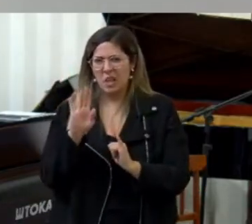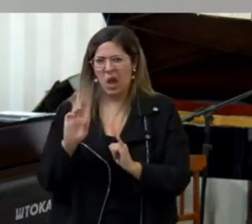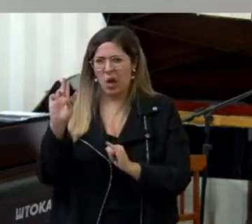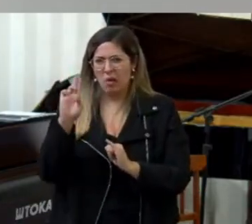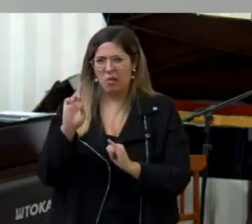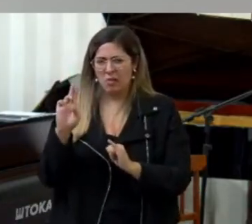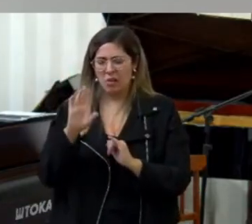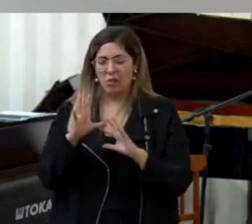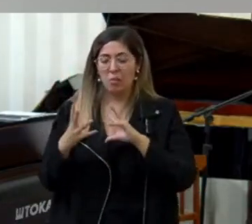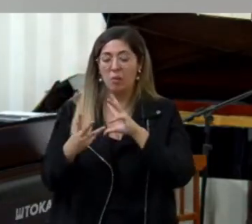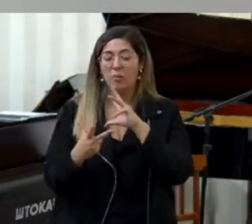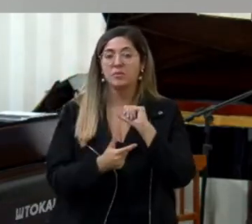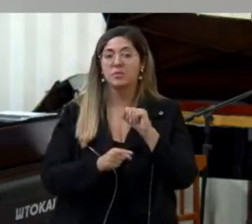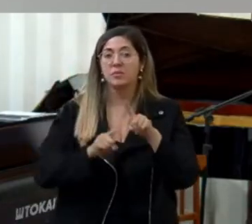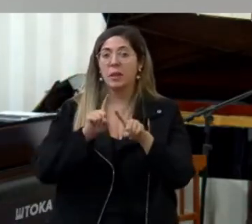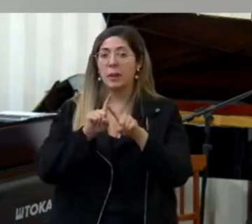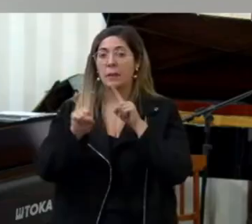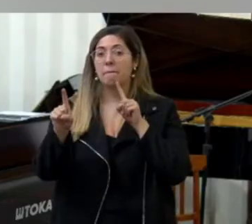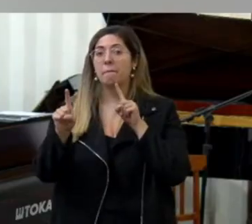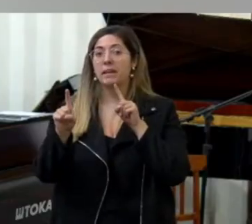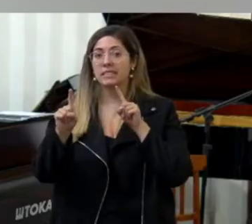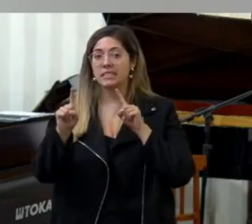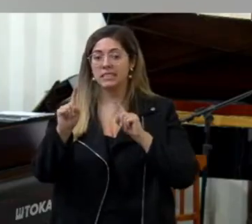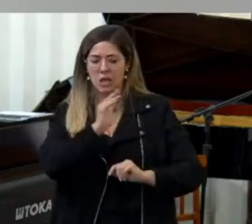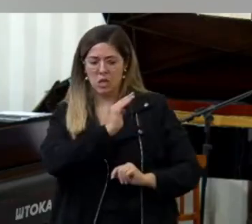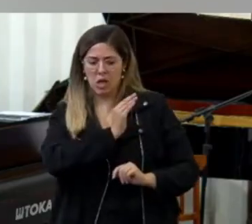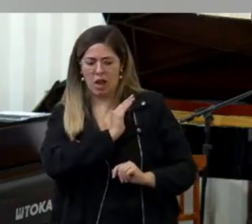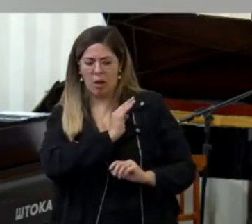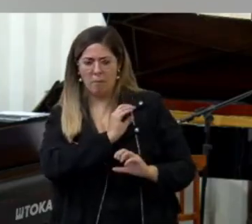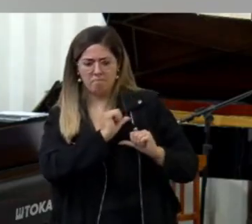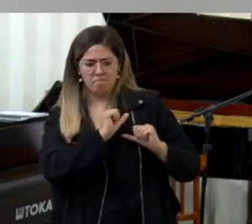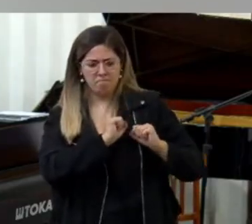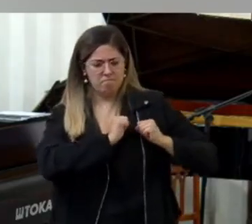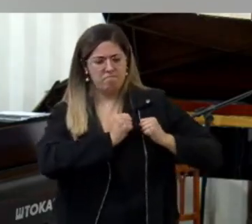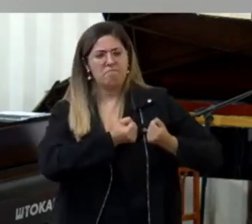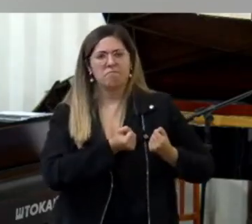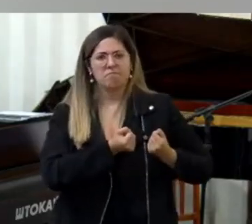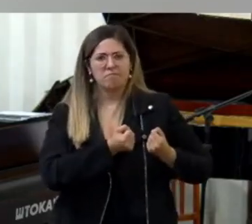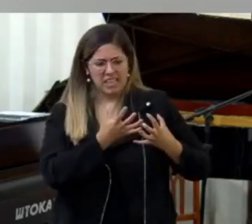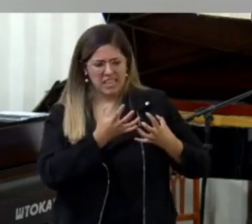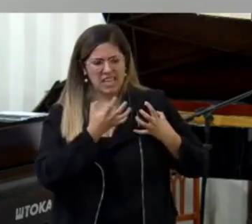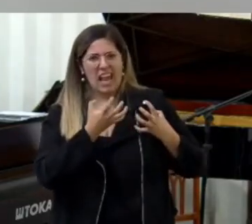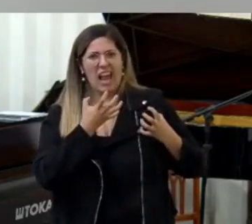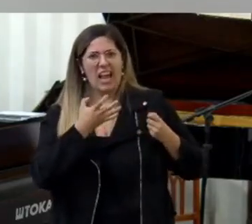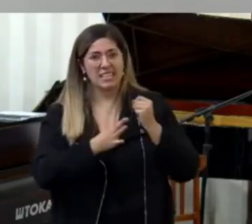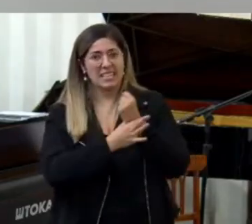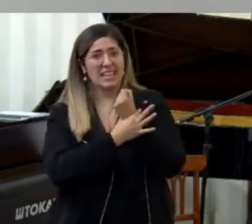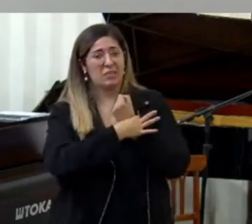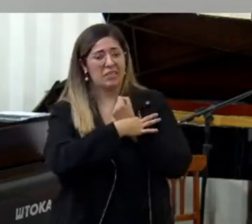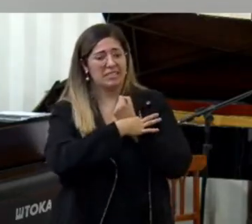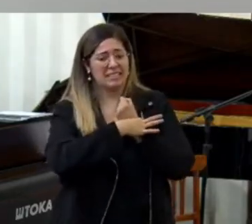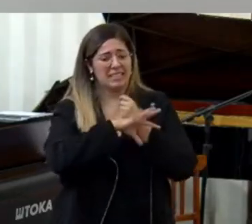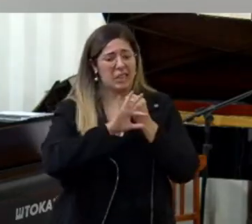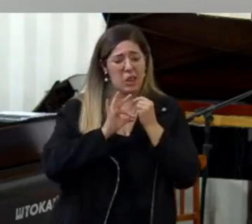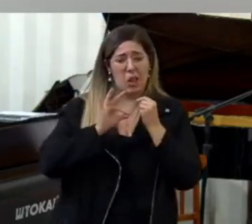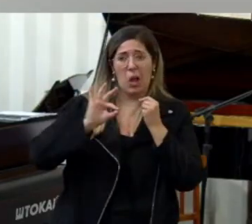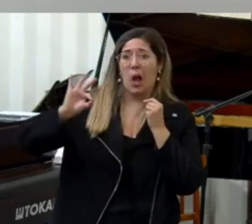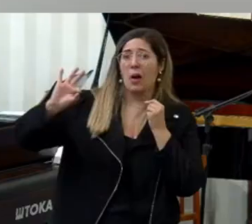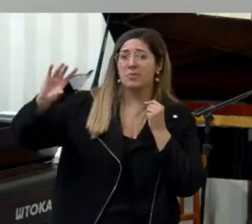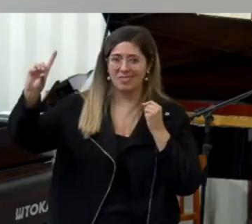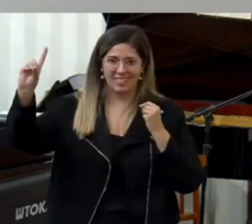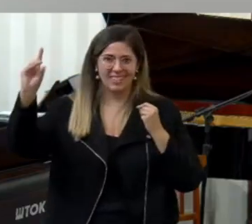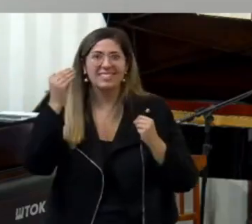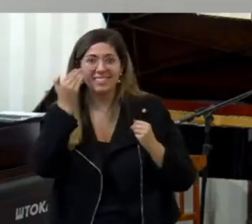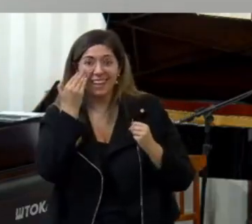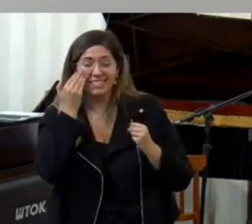prática externa, mas uma disposição do coração que busca segurança fora de Deus. Todos buscam